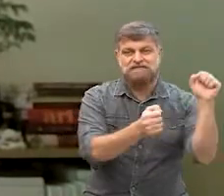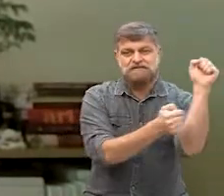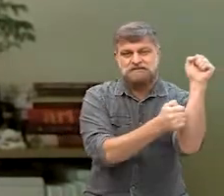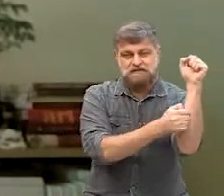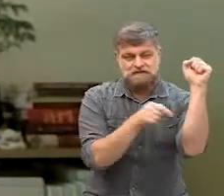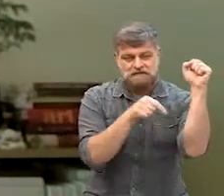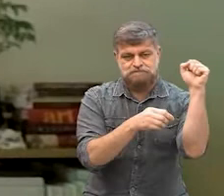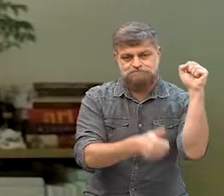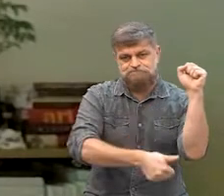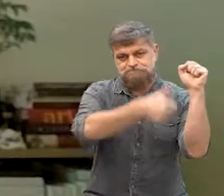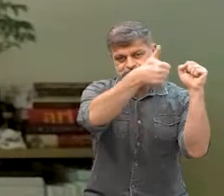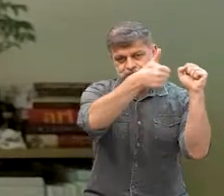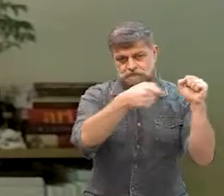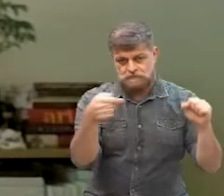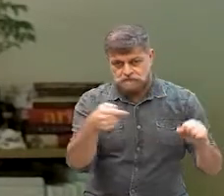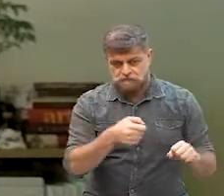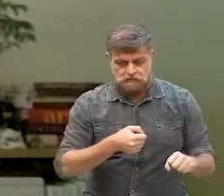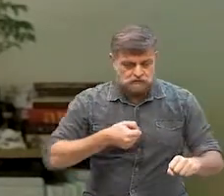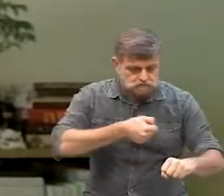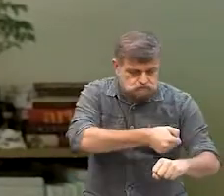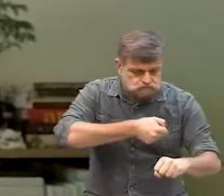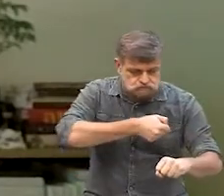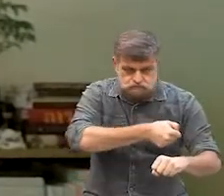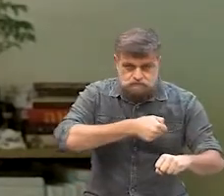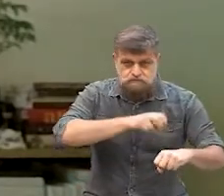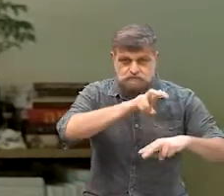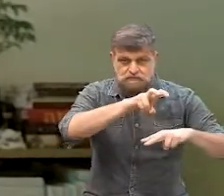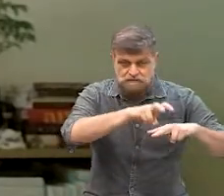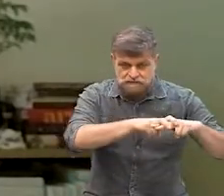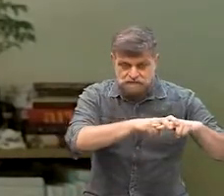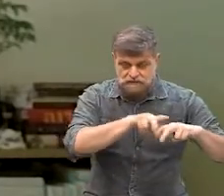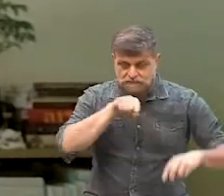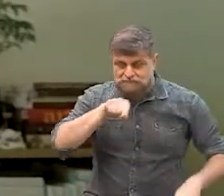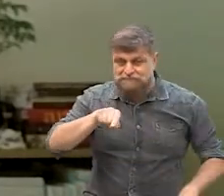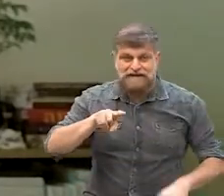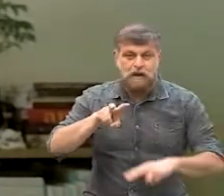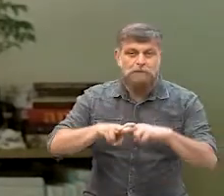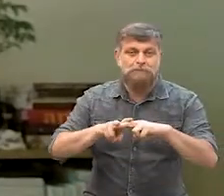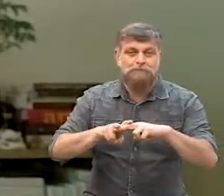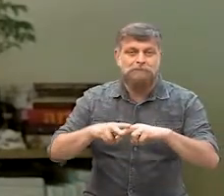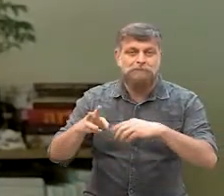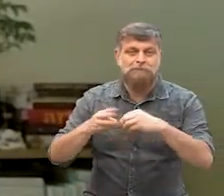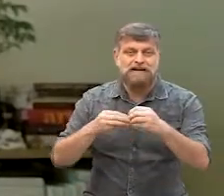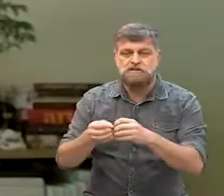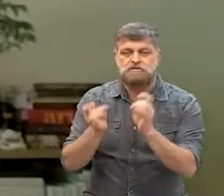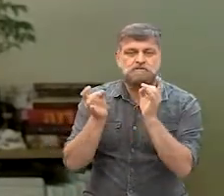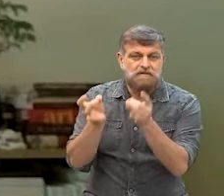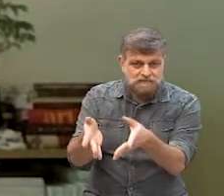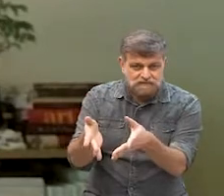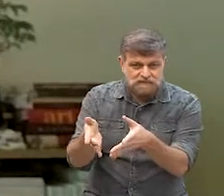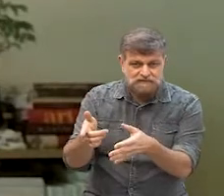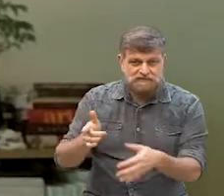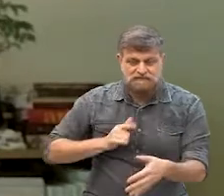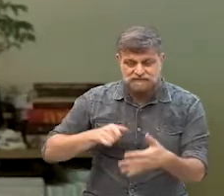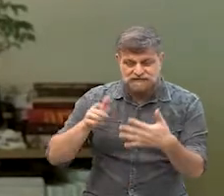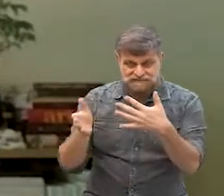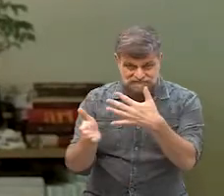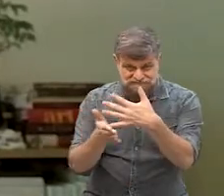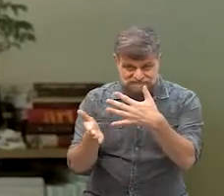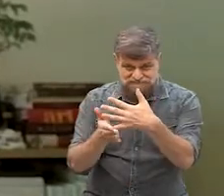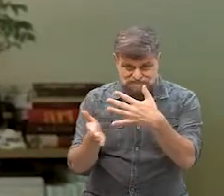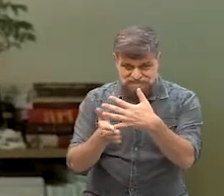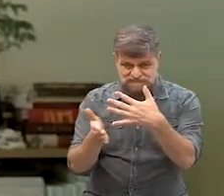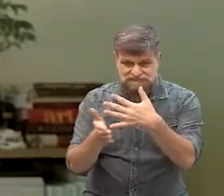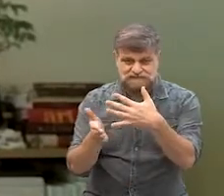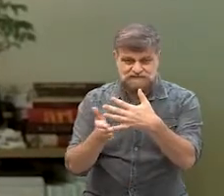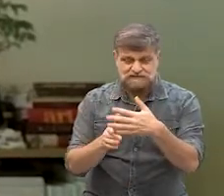persistente. Mas como esse móvel ele é feito de maneira descartável, para durar pouco, para ser trocado com facilidade,